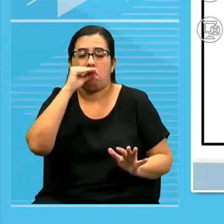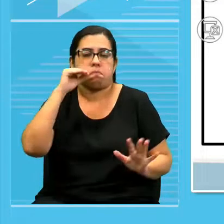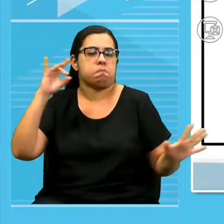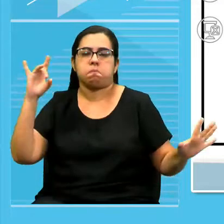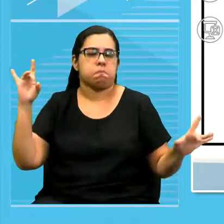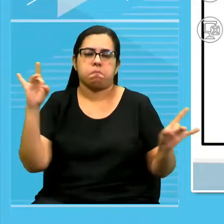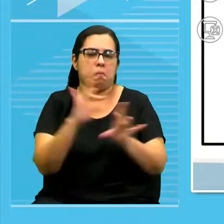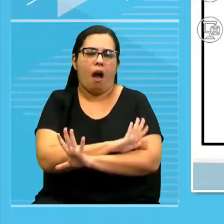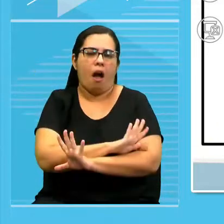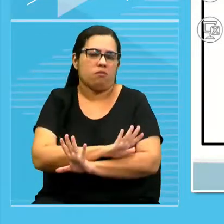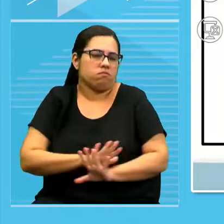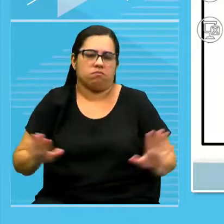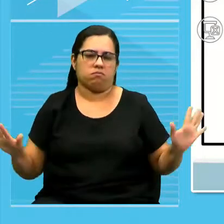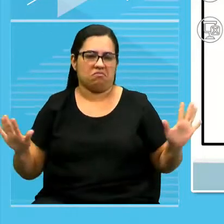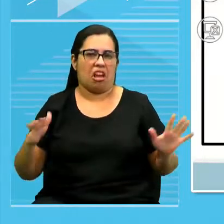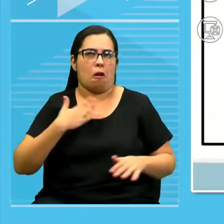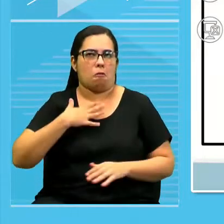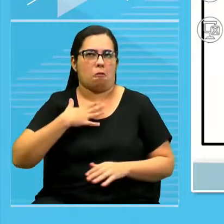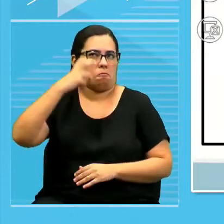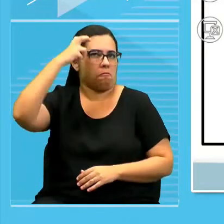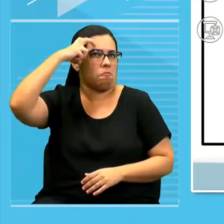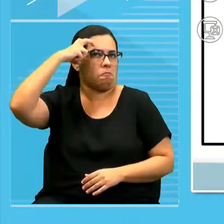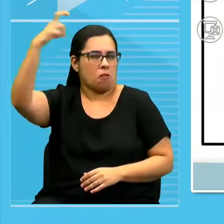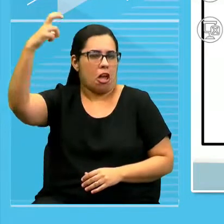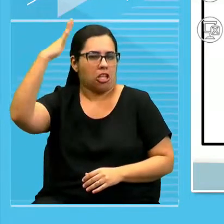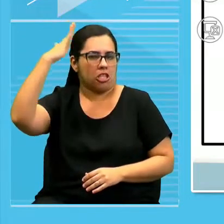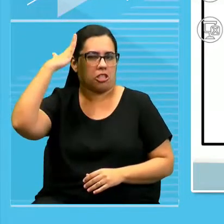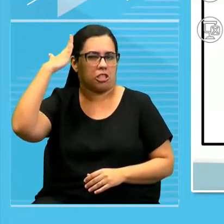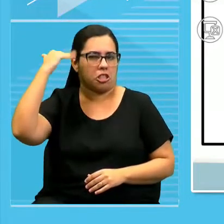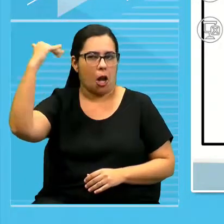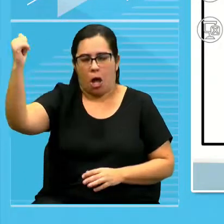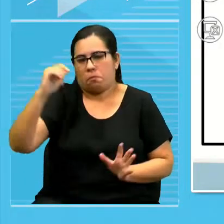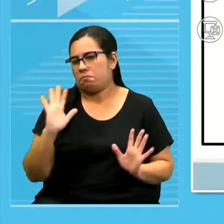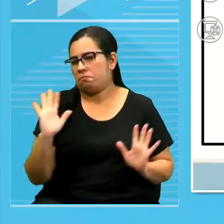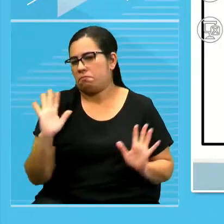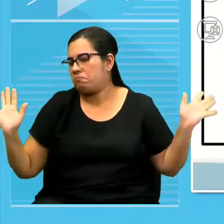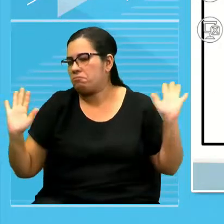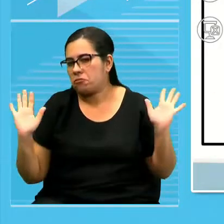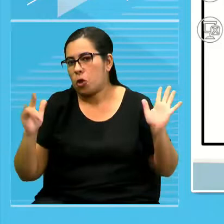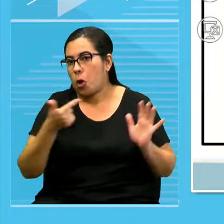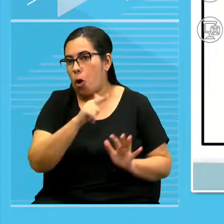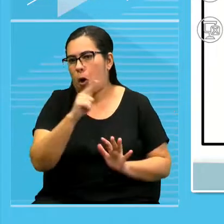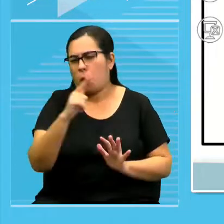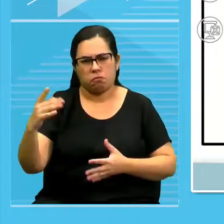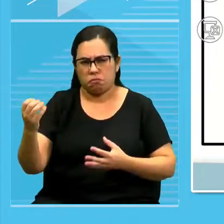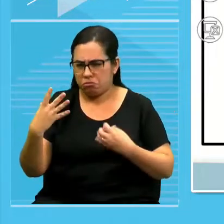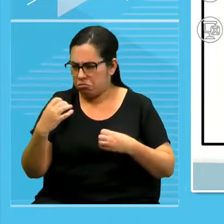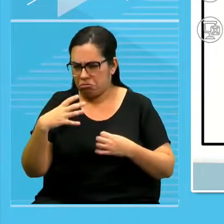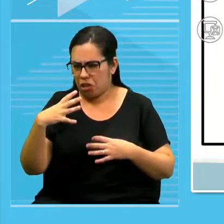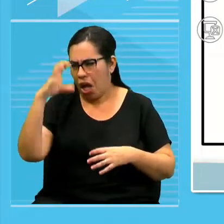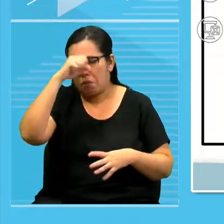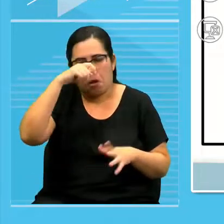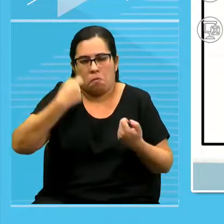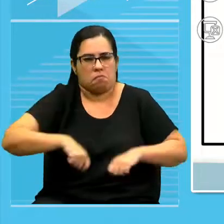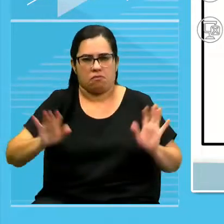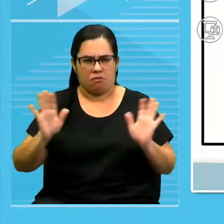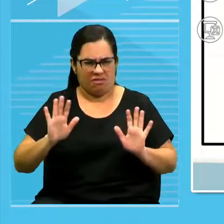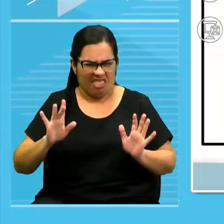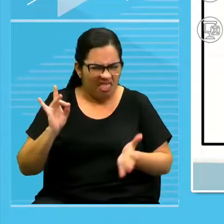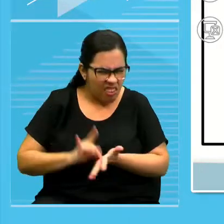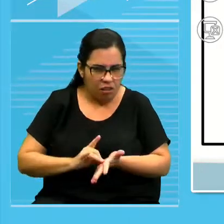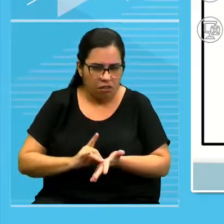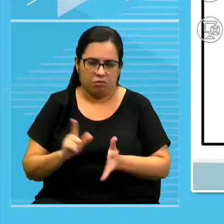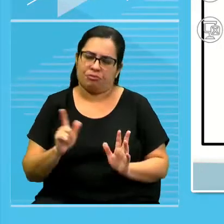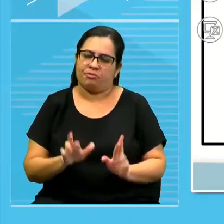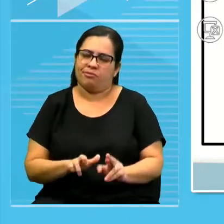já é uma pessoa completamente sábia você não tem mais nada para aprender isso não é verdade a gente está sempre